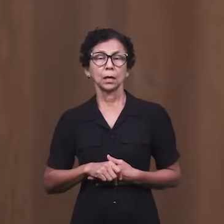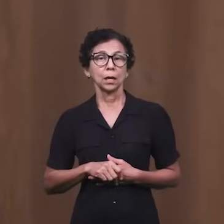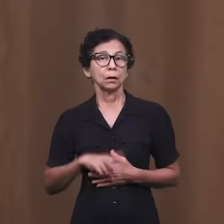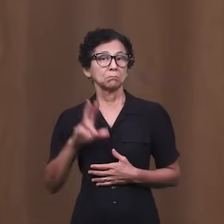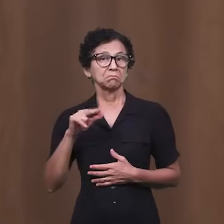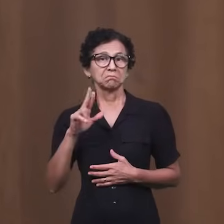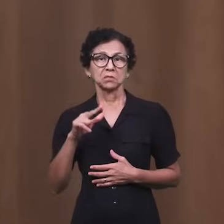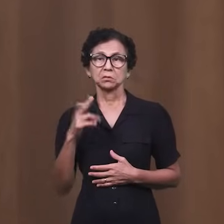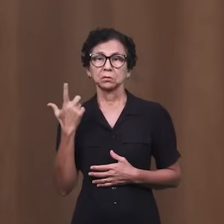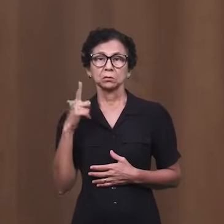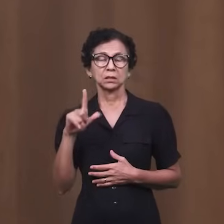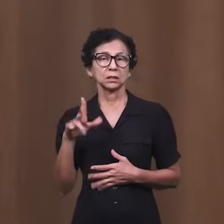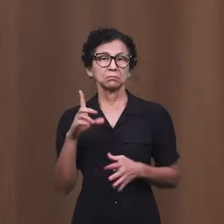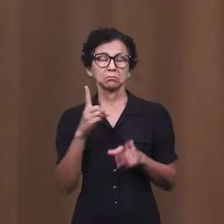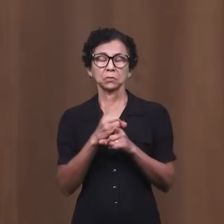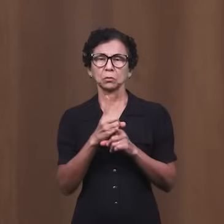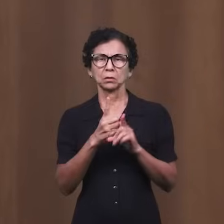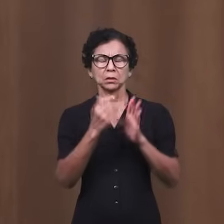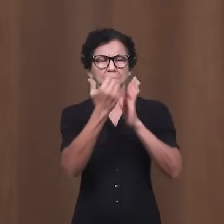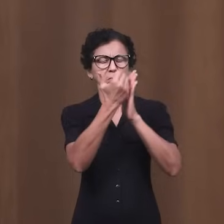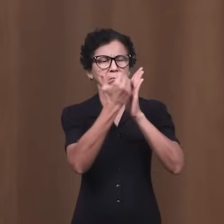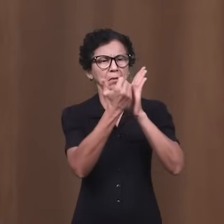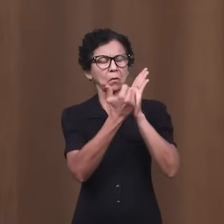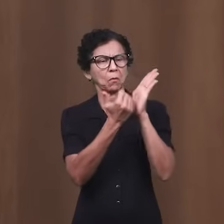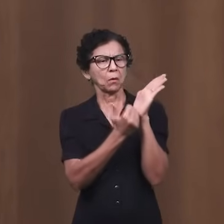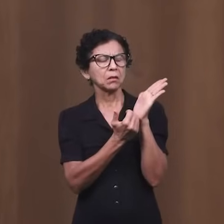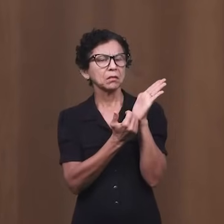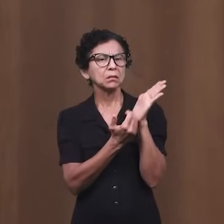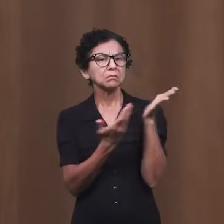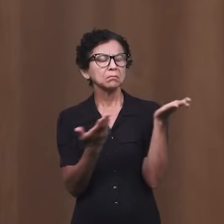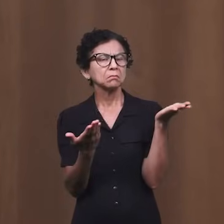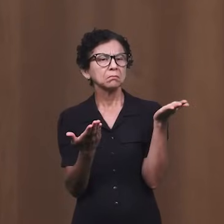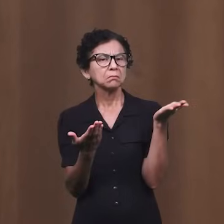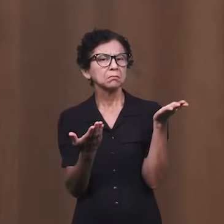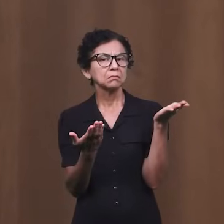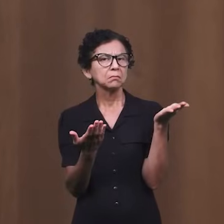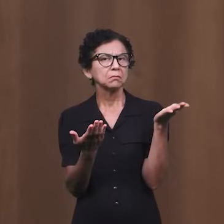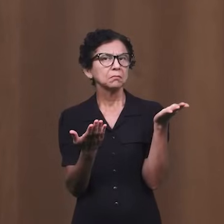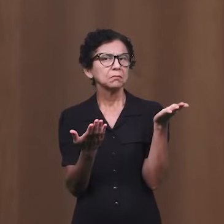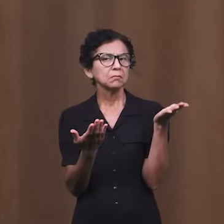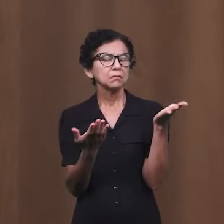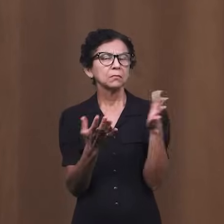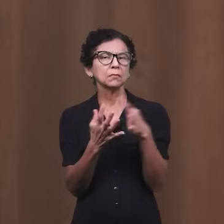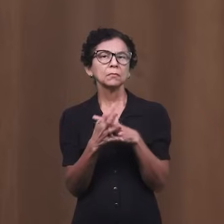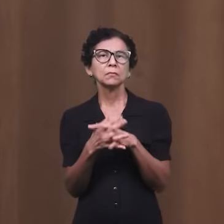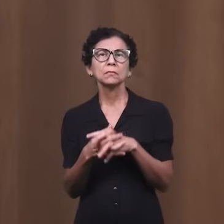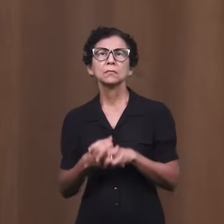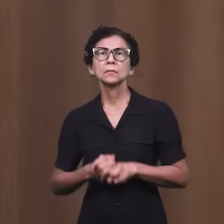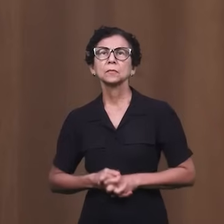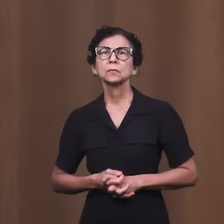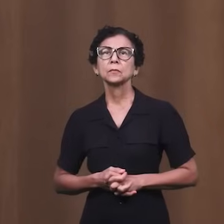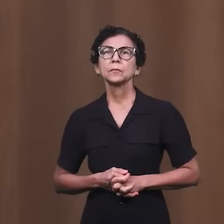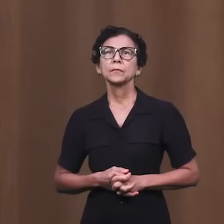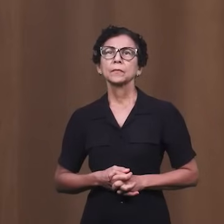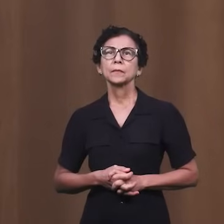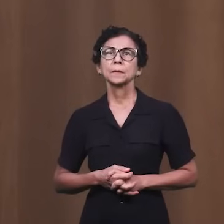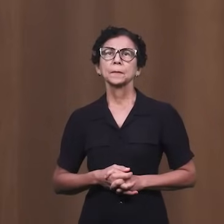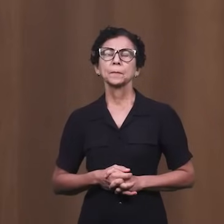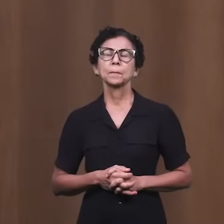nunca consegui encontrar uma ordem eu até diria o seguinte para começar quando